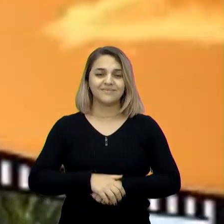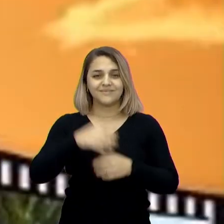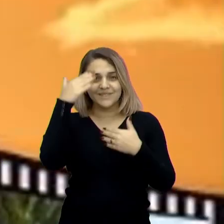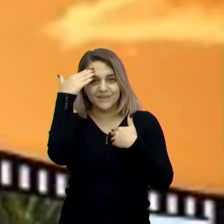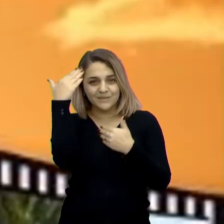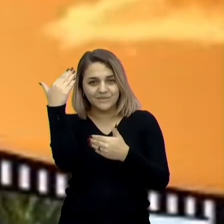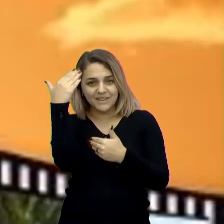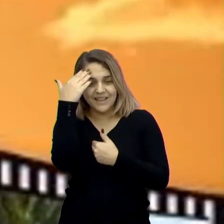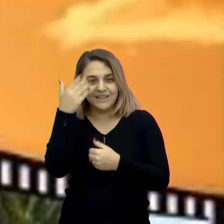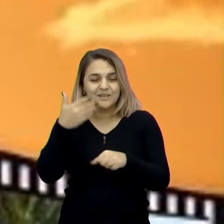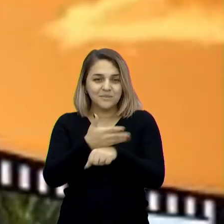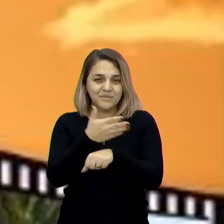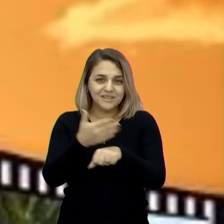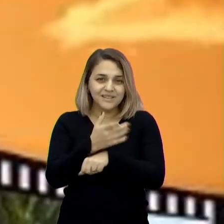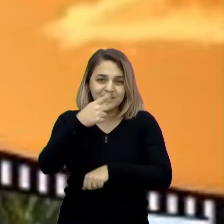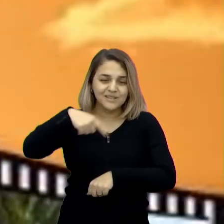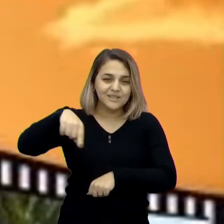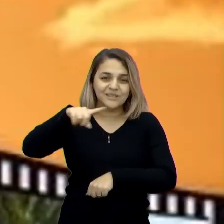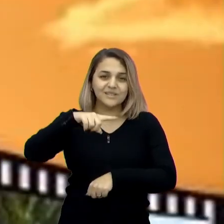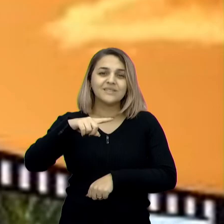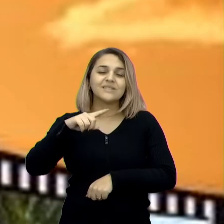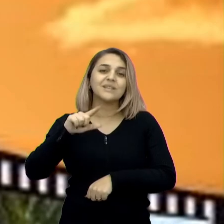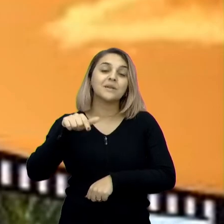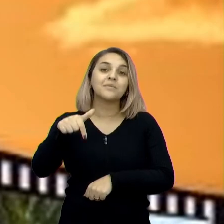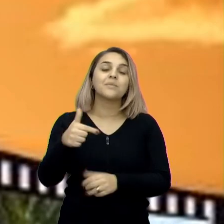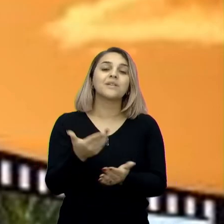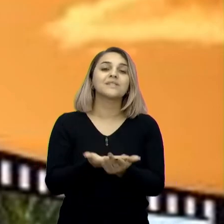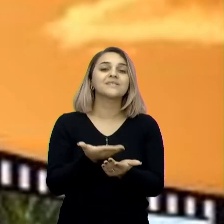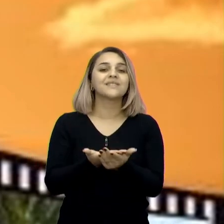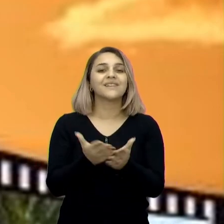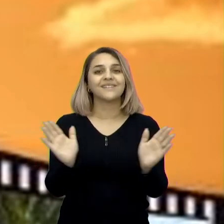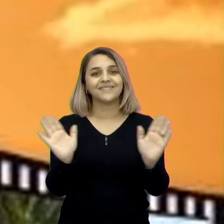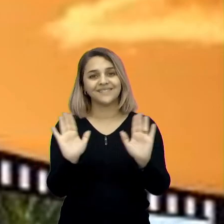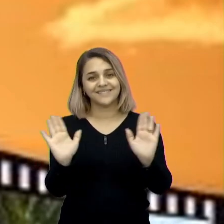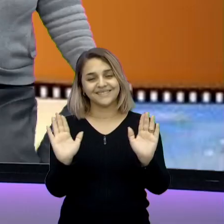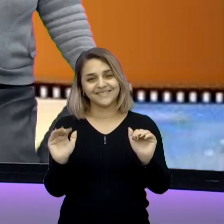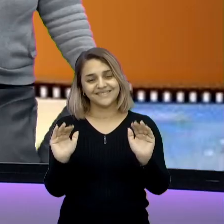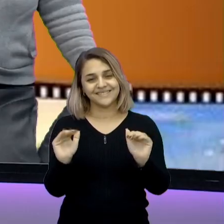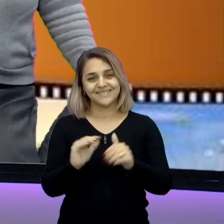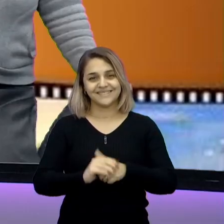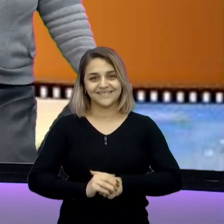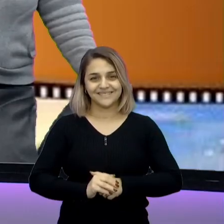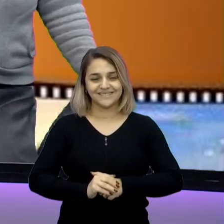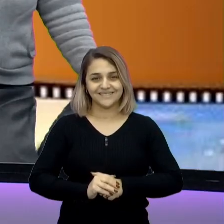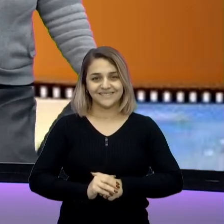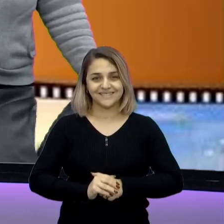pela participação de vocês, até a próxima aula e muito cinema aí pra vocês, tchau, tchau!